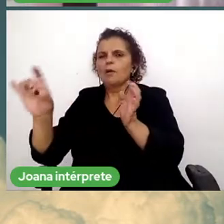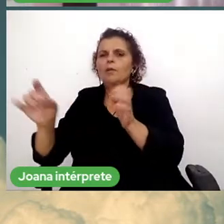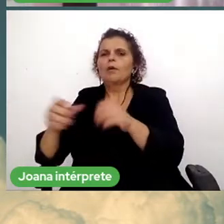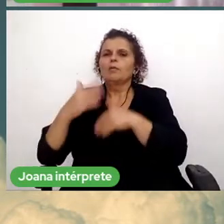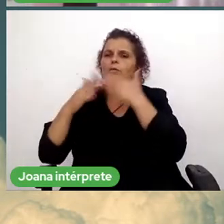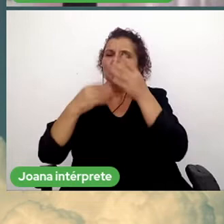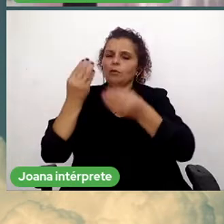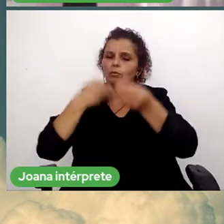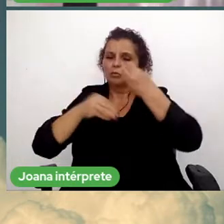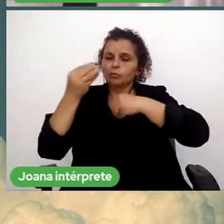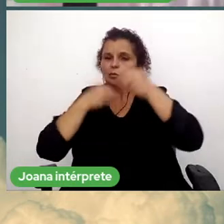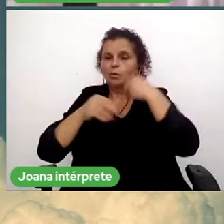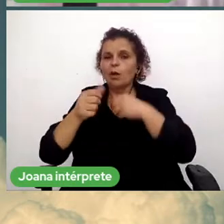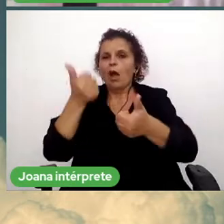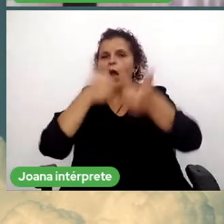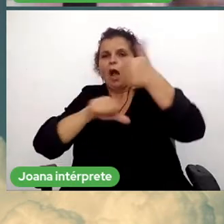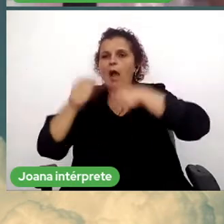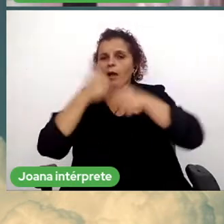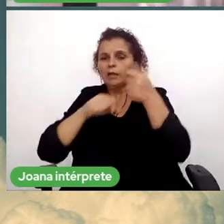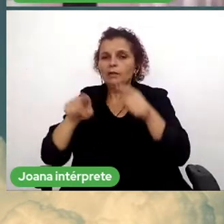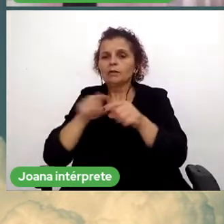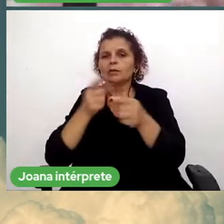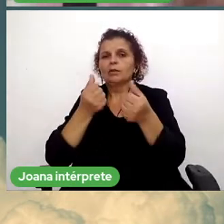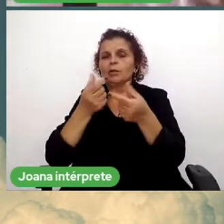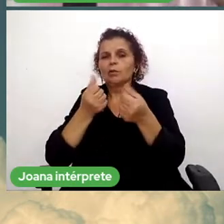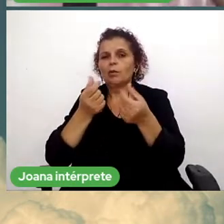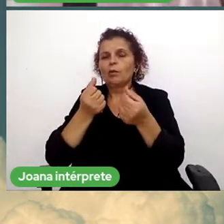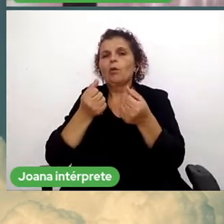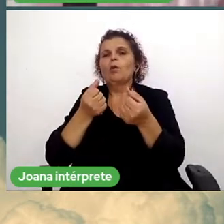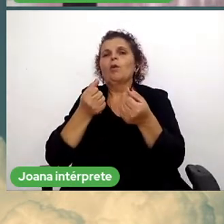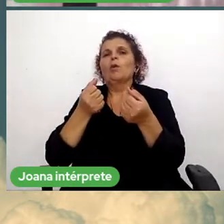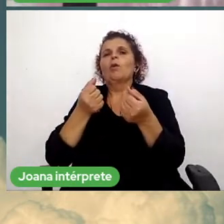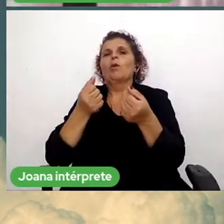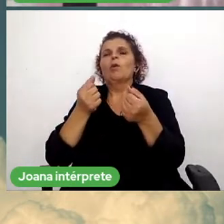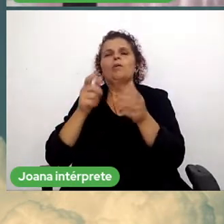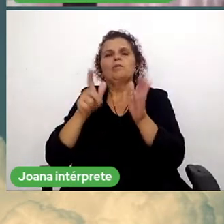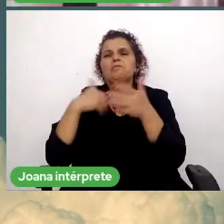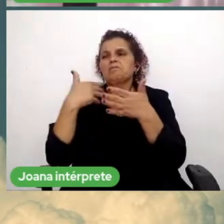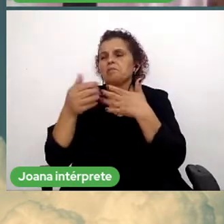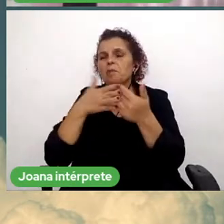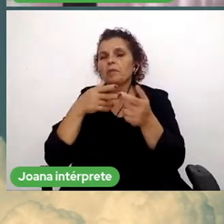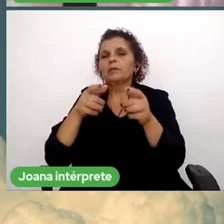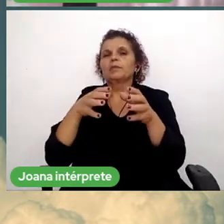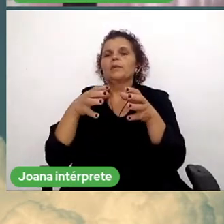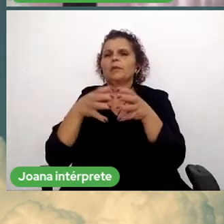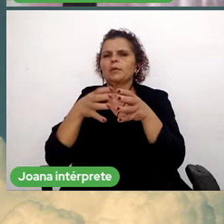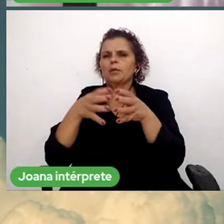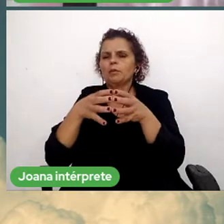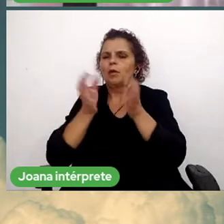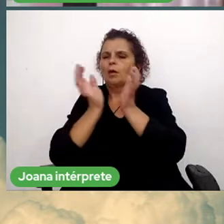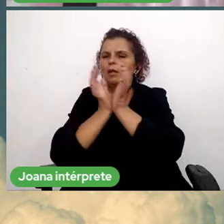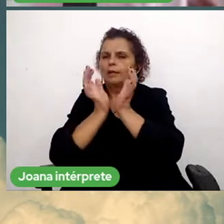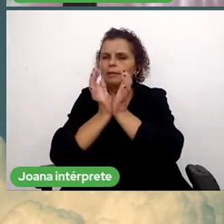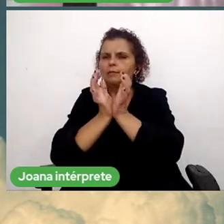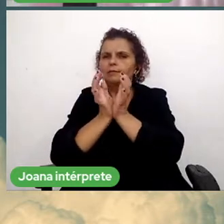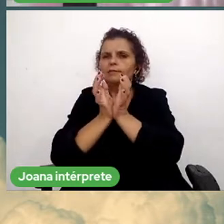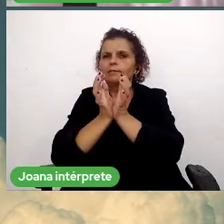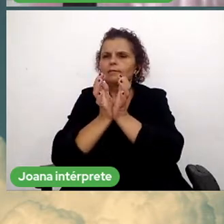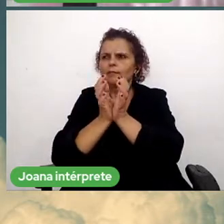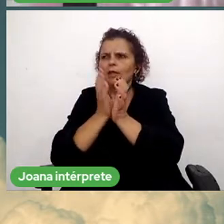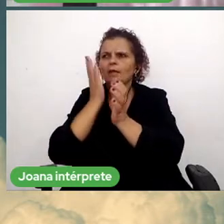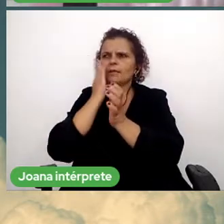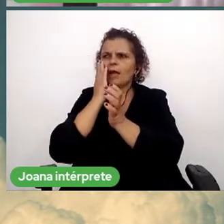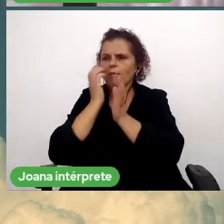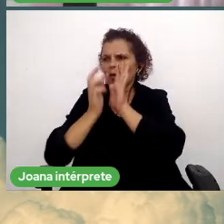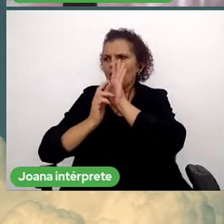de negócios, analista de requisitos, o papel que for, essa pessoa do seu time, ela vai te